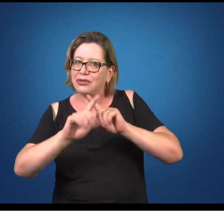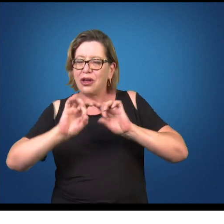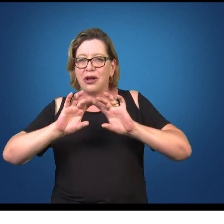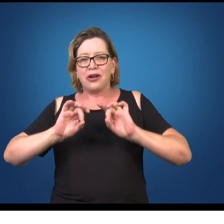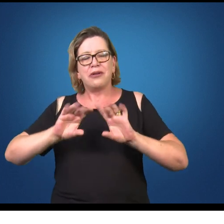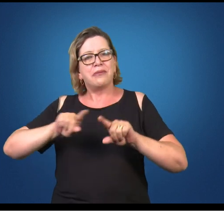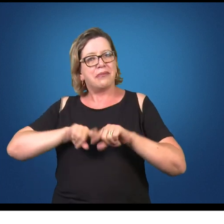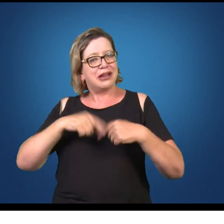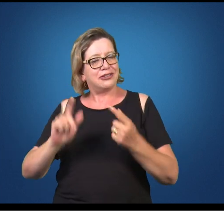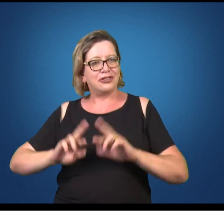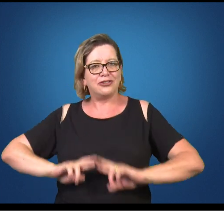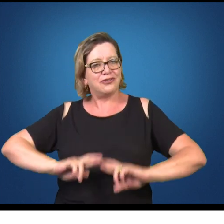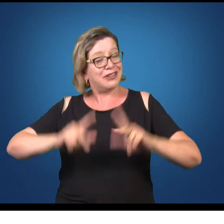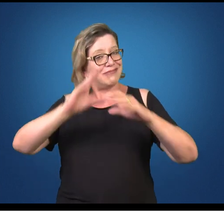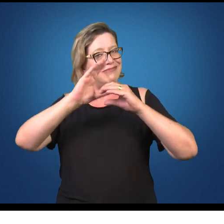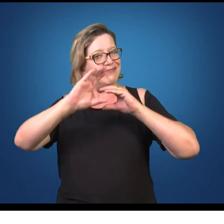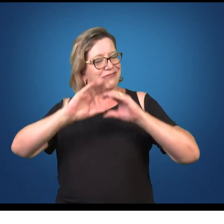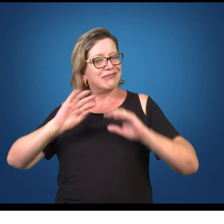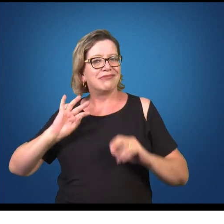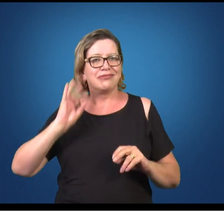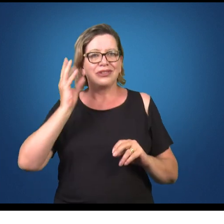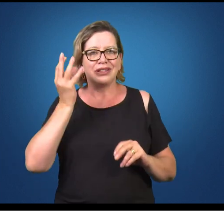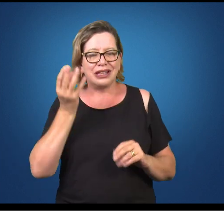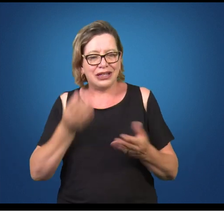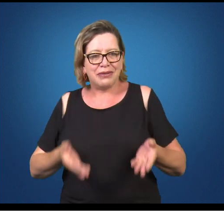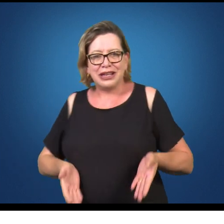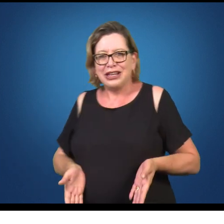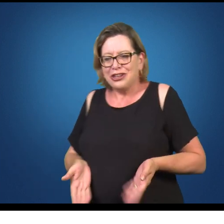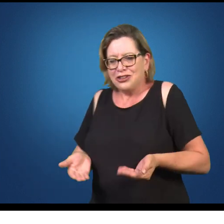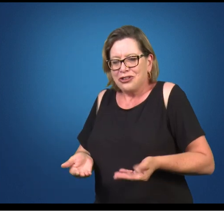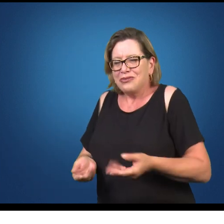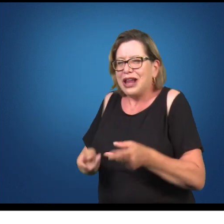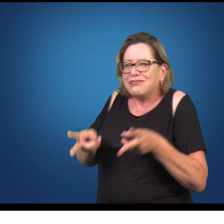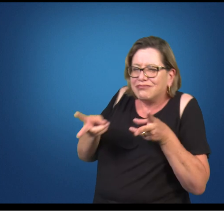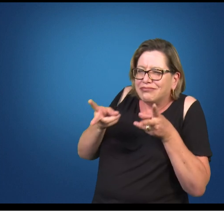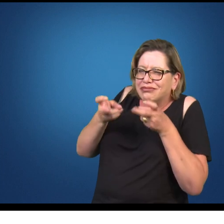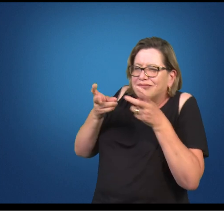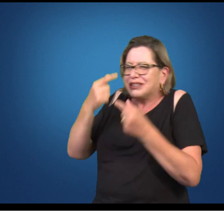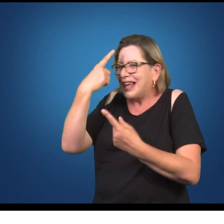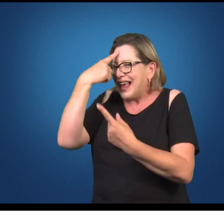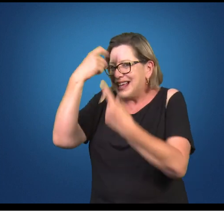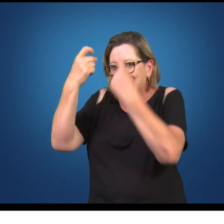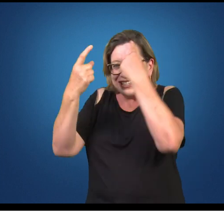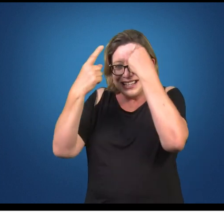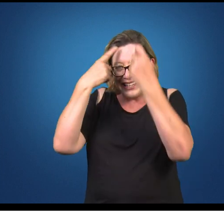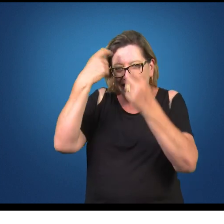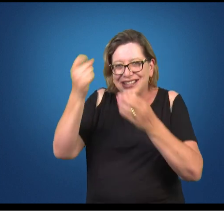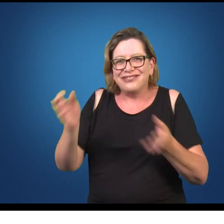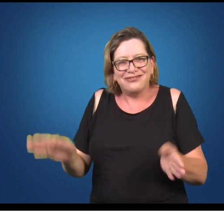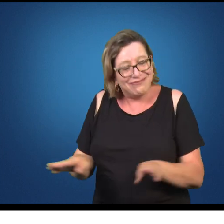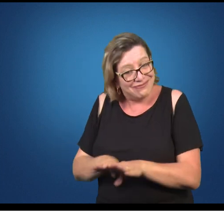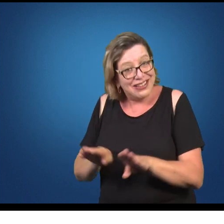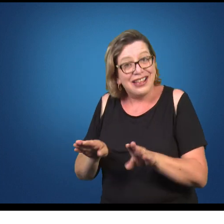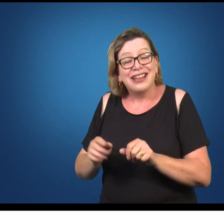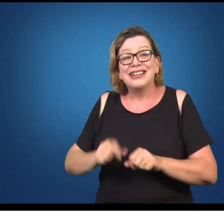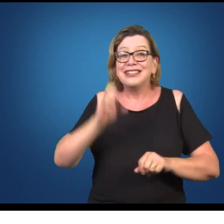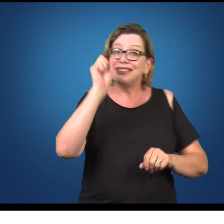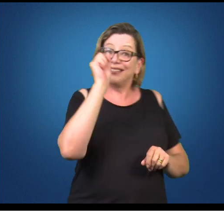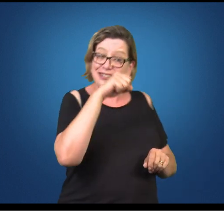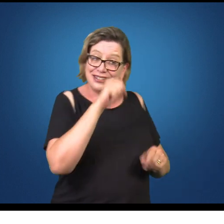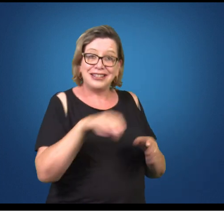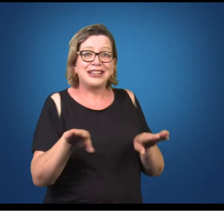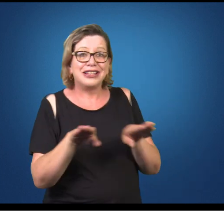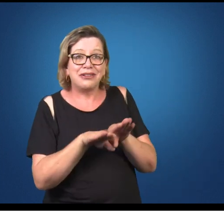outras Entendi. formas Estimular a imaginação, também. percepção, Também, sim. o ato criativo, essas Também, ações, né? porque ela